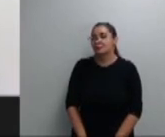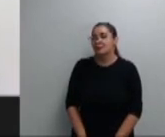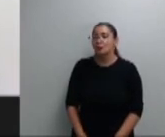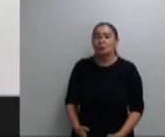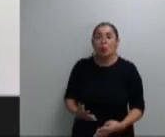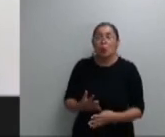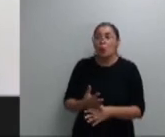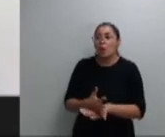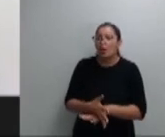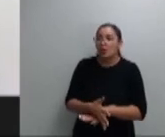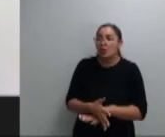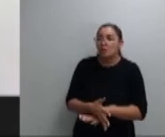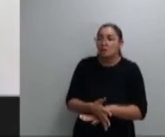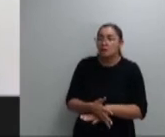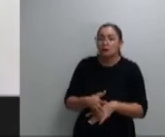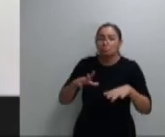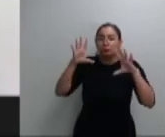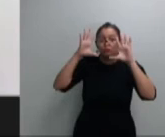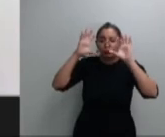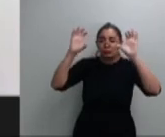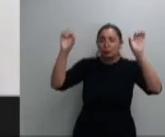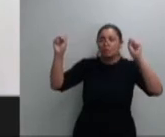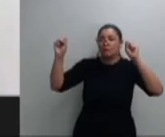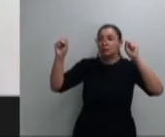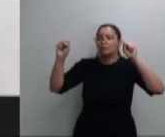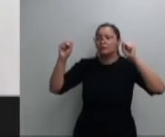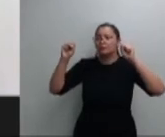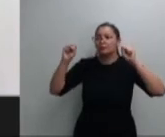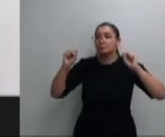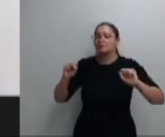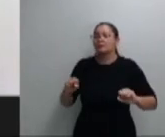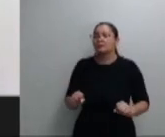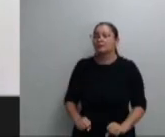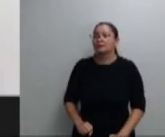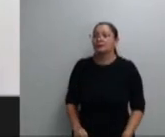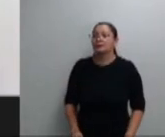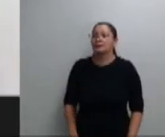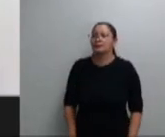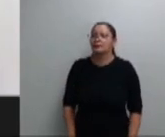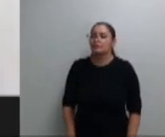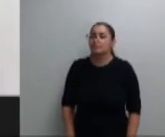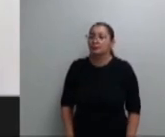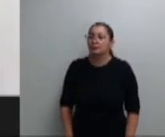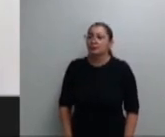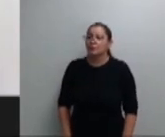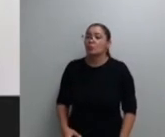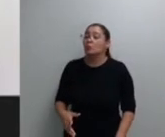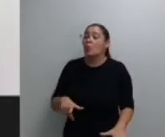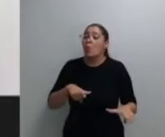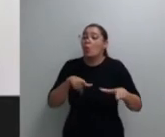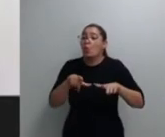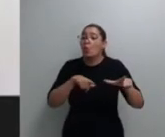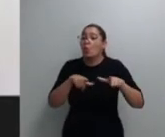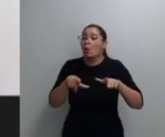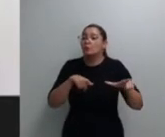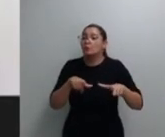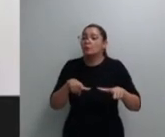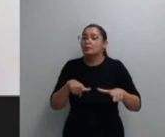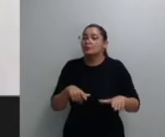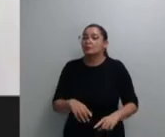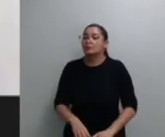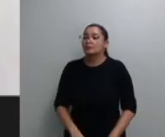no tribunal na corte de contas do expediente para fins de apostilamento